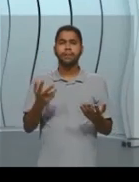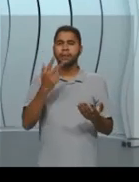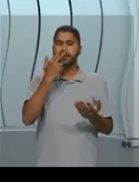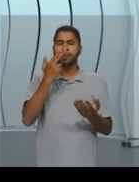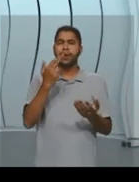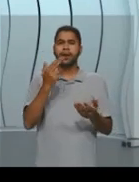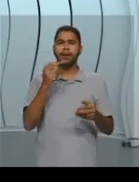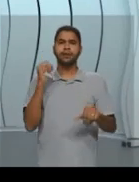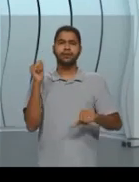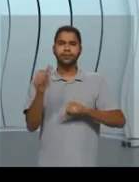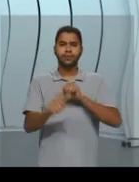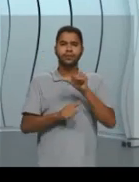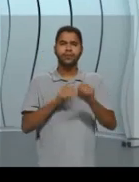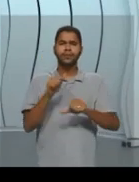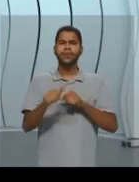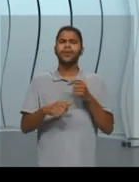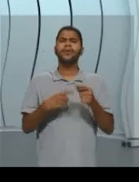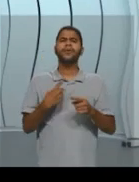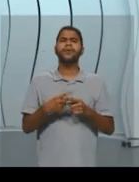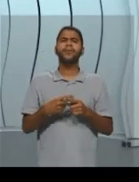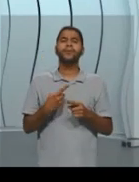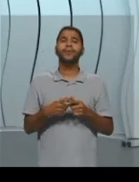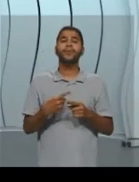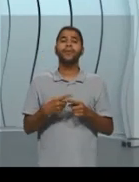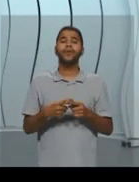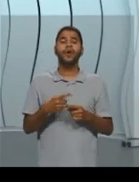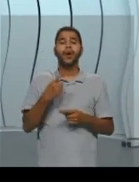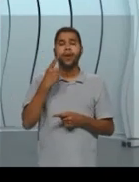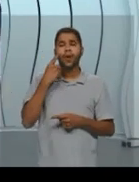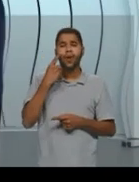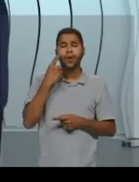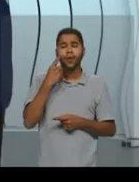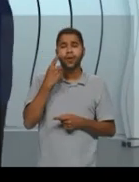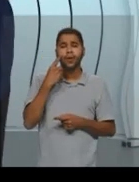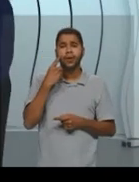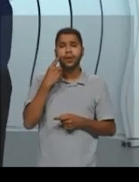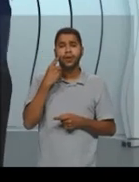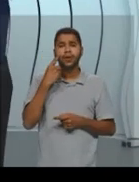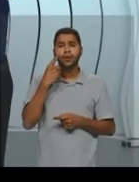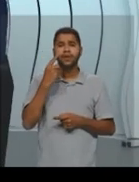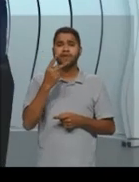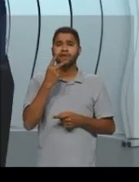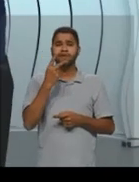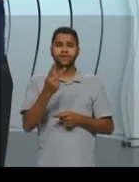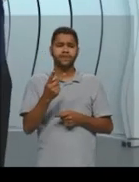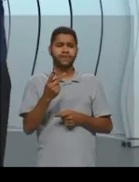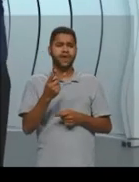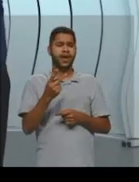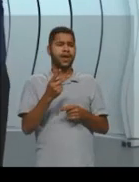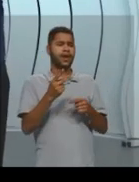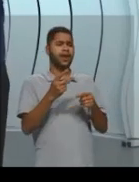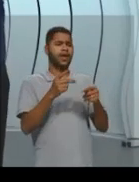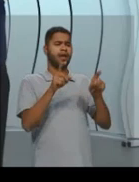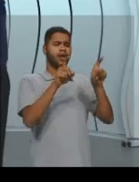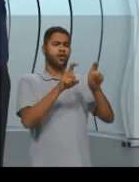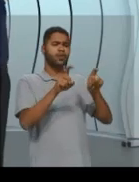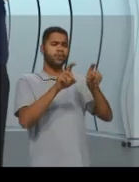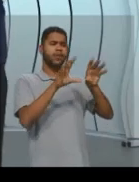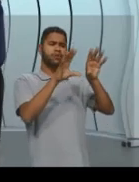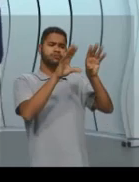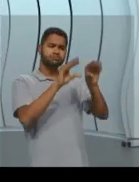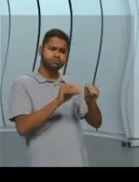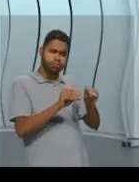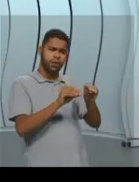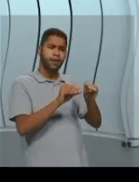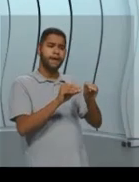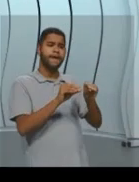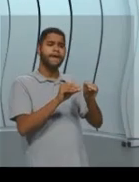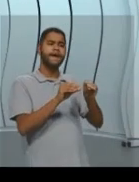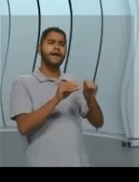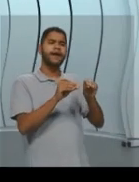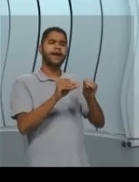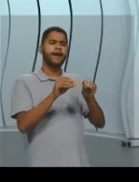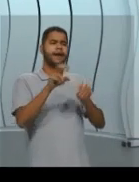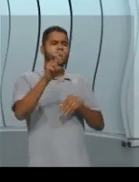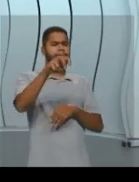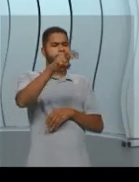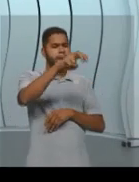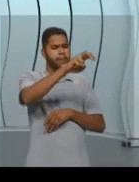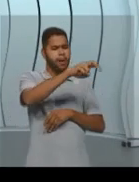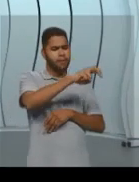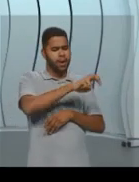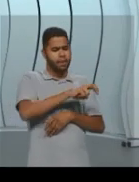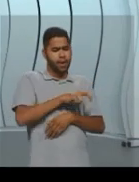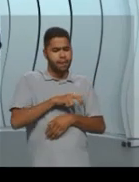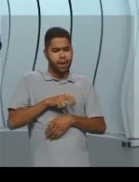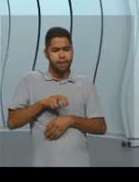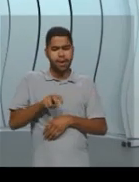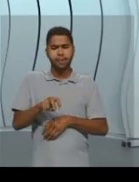caísse, né? Por quê? Porque, olha só, quando ele fala, desligue o computador, desça as escadas,